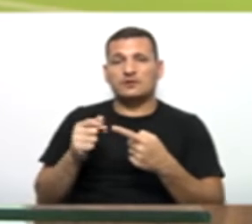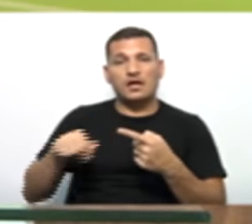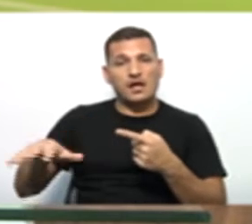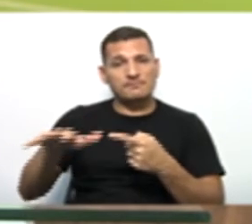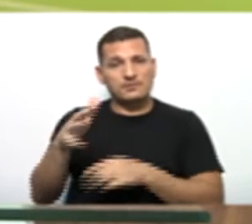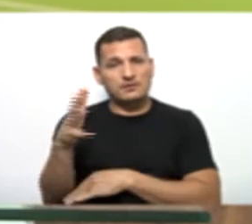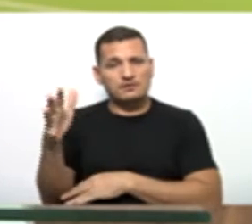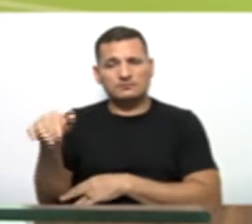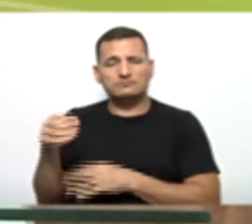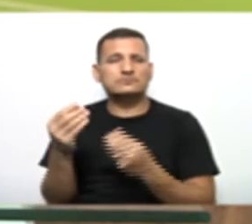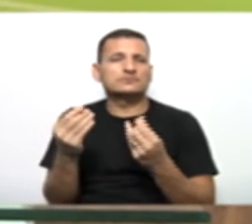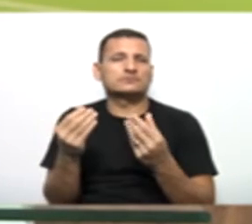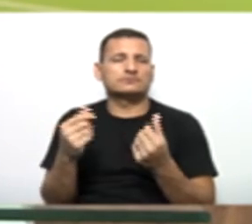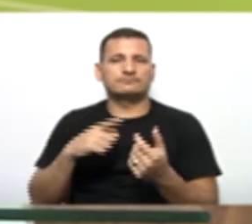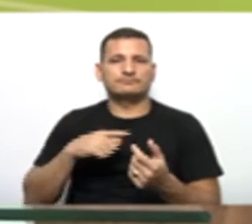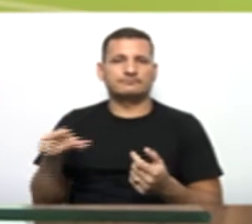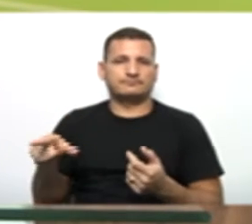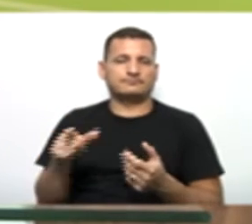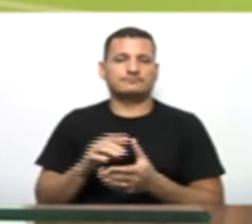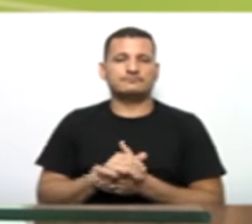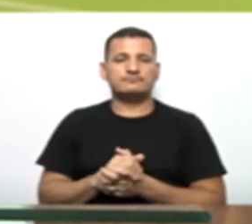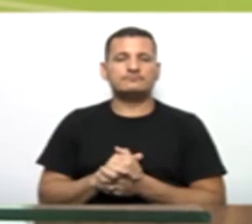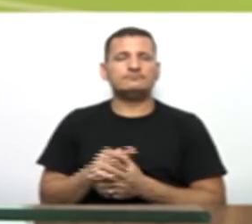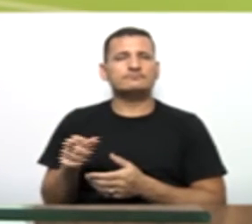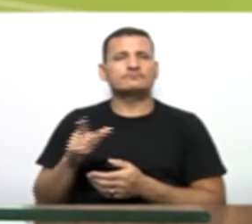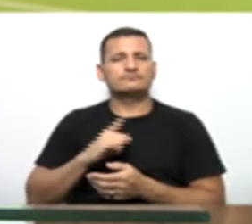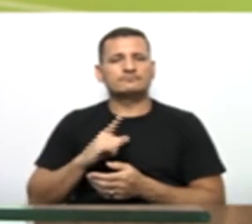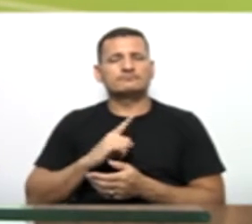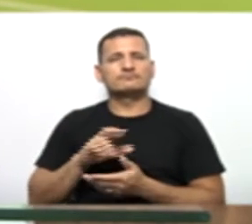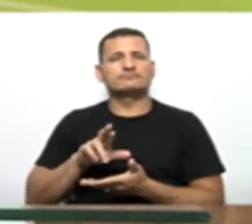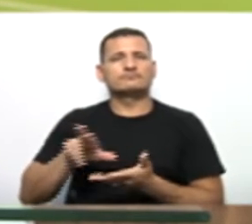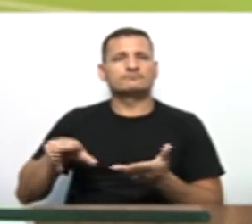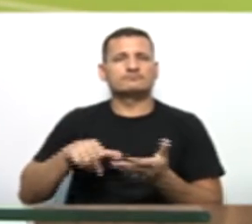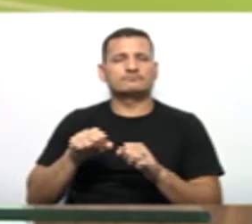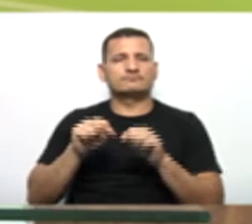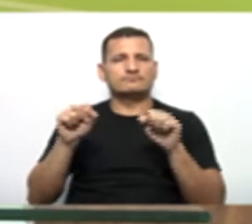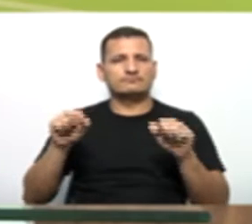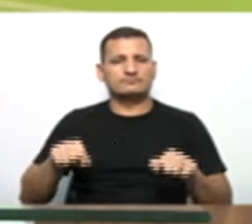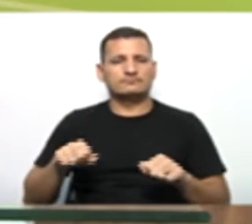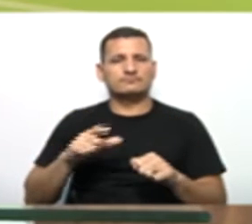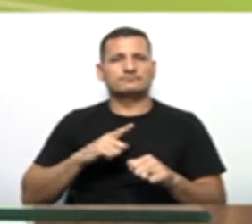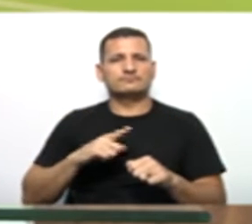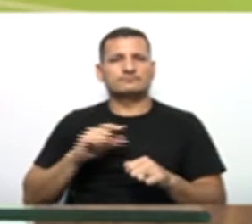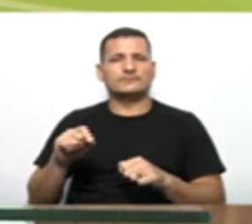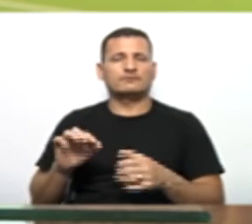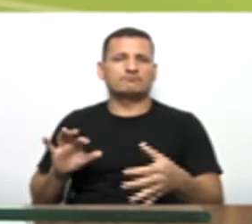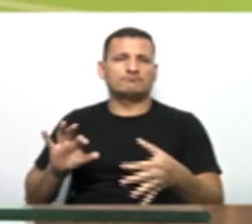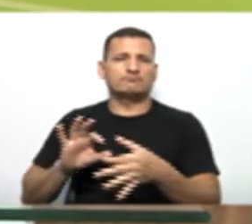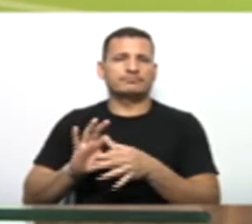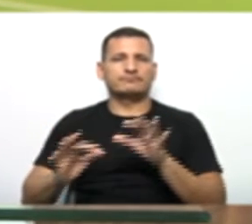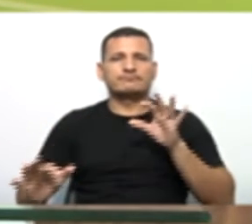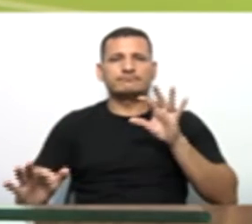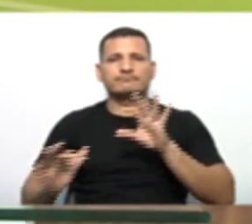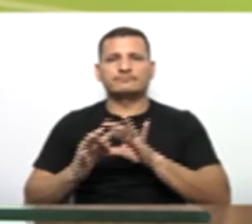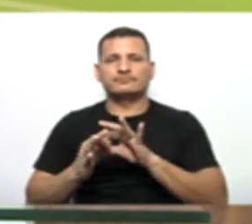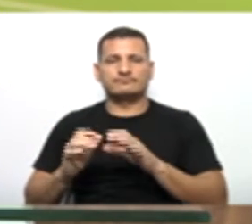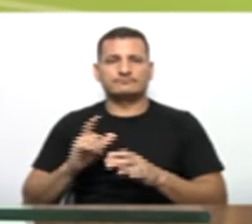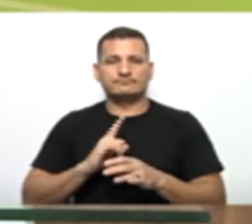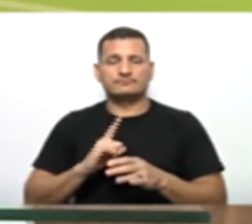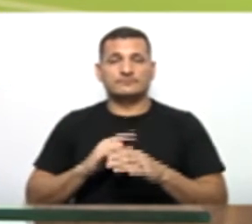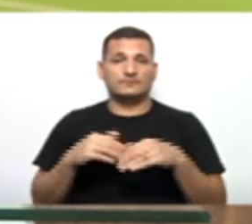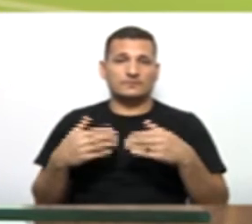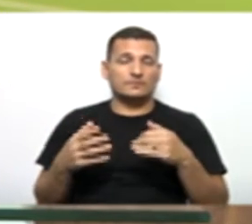muito sensível. Ele é composto de uma série de sistemas que são interligados. Então, se você,